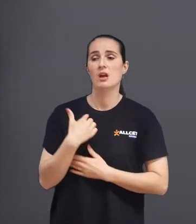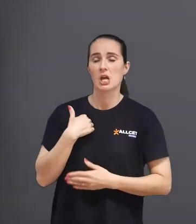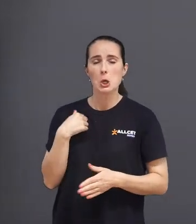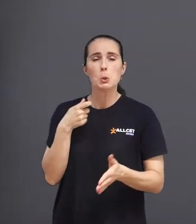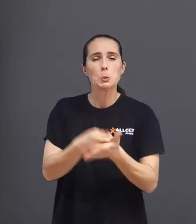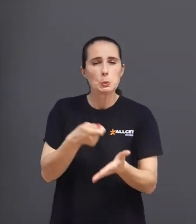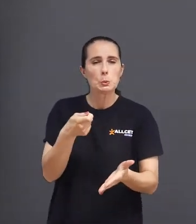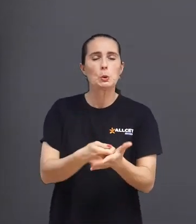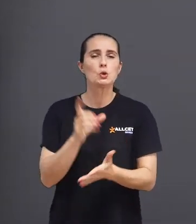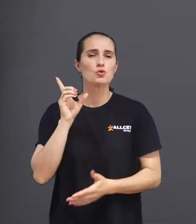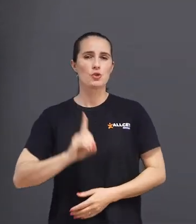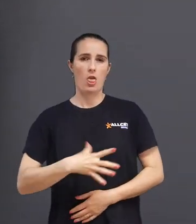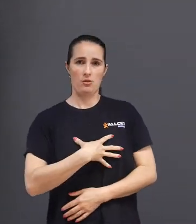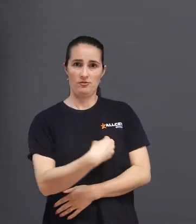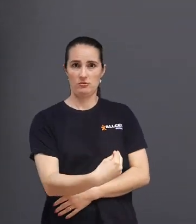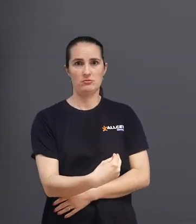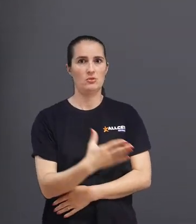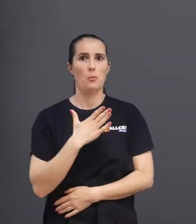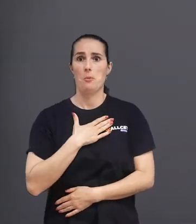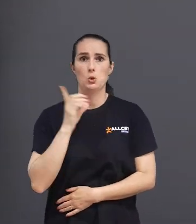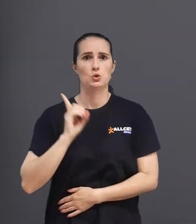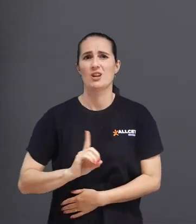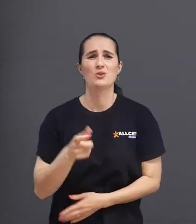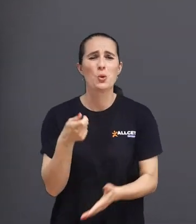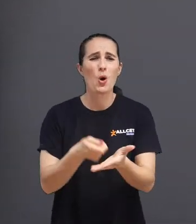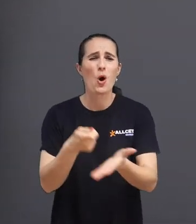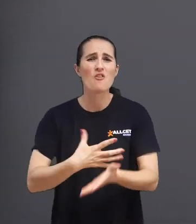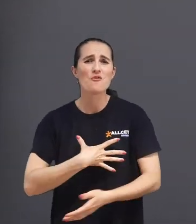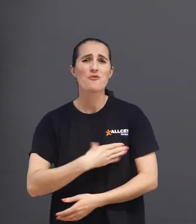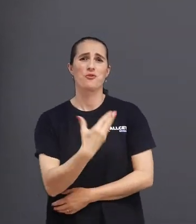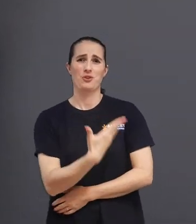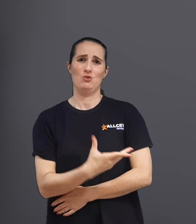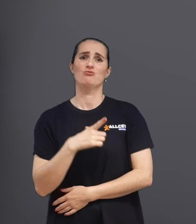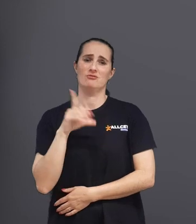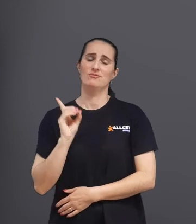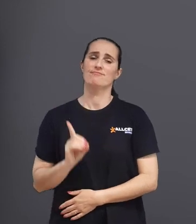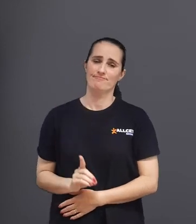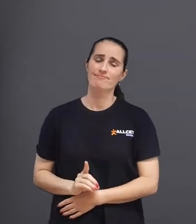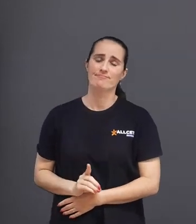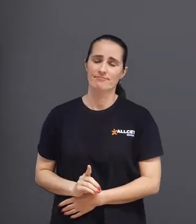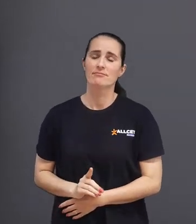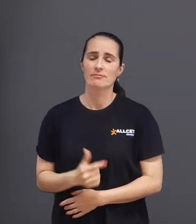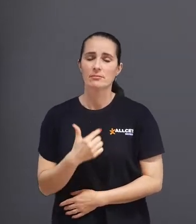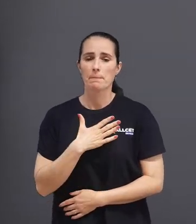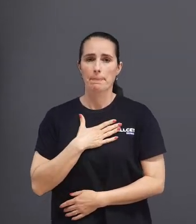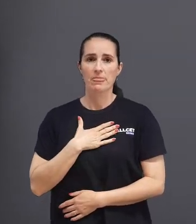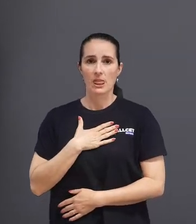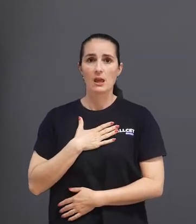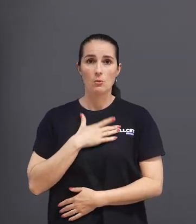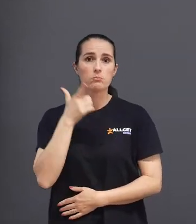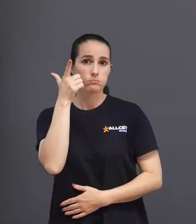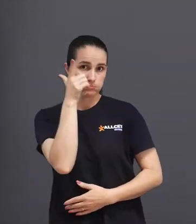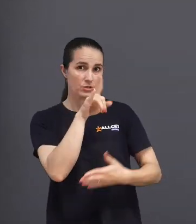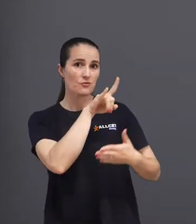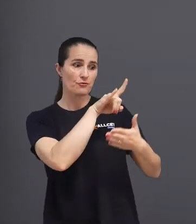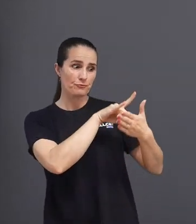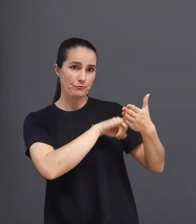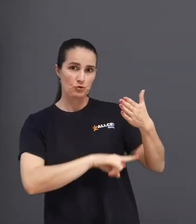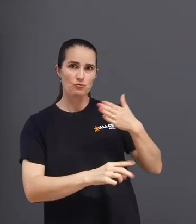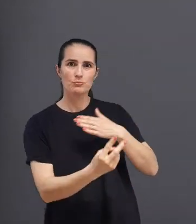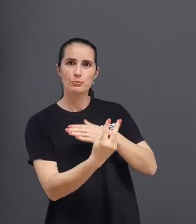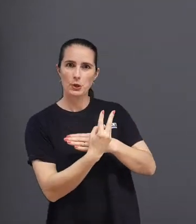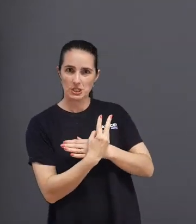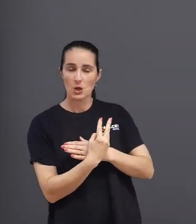havia sido descoberto mais uma vez pelo pessoal da igreja e daí ele quis vir para cá para